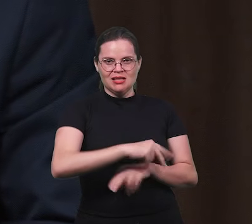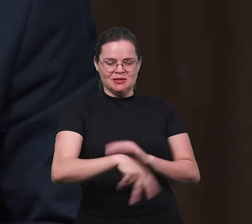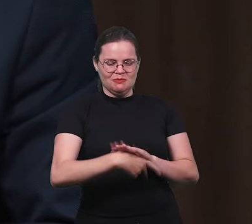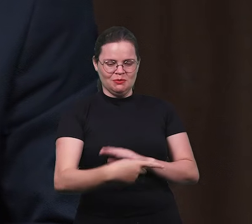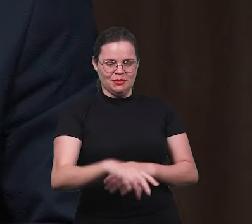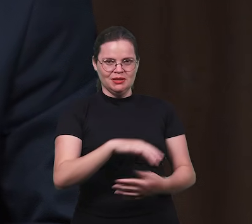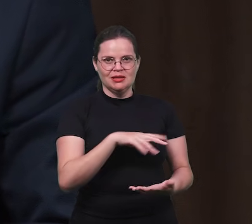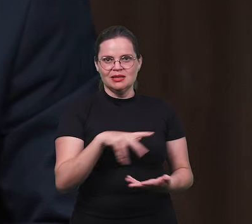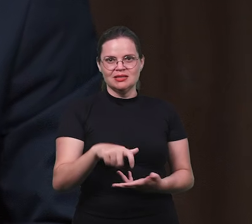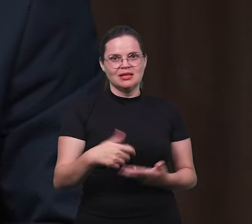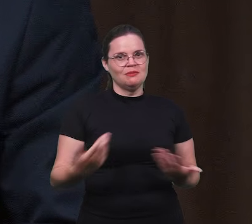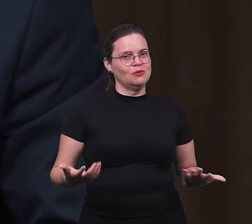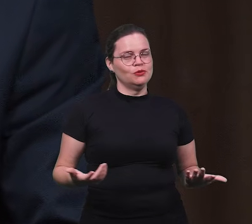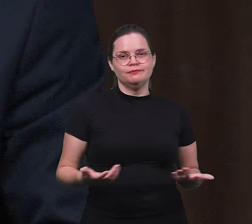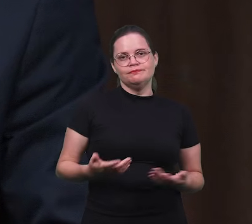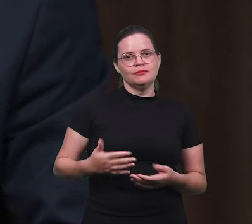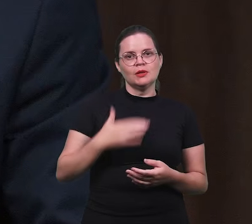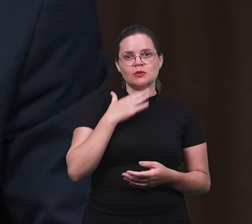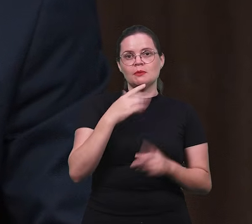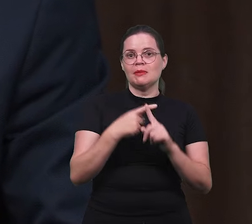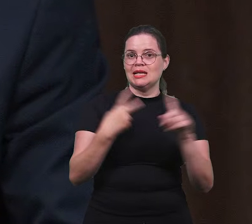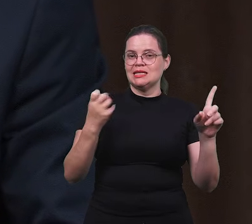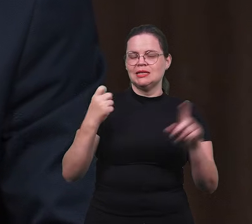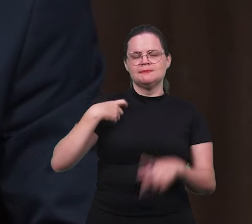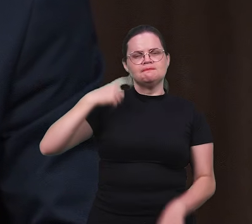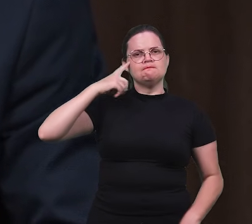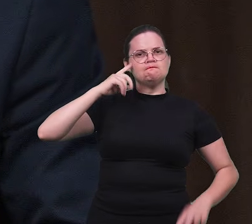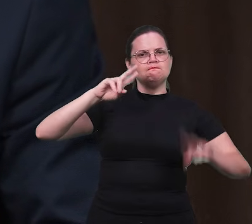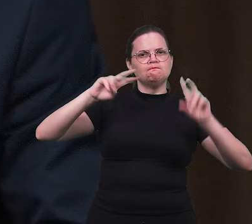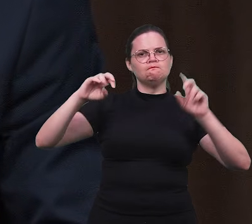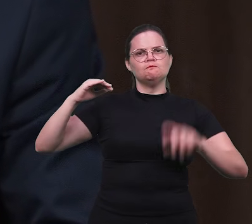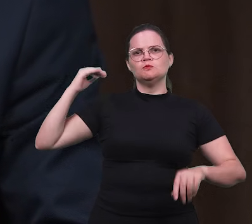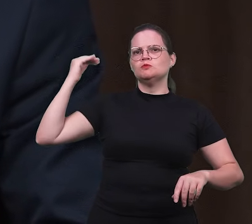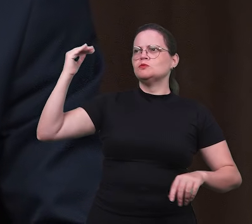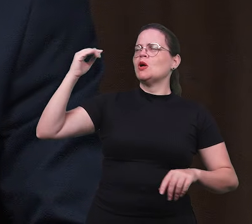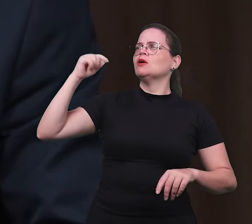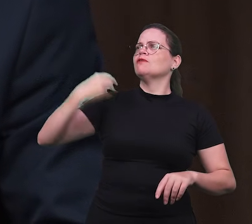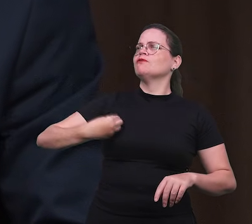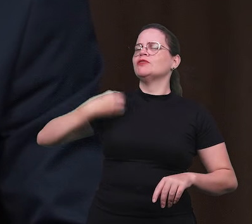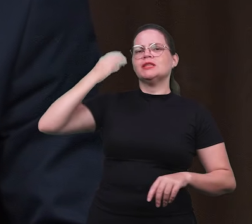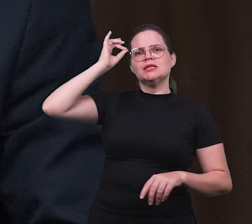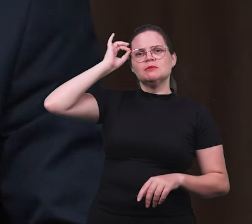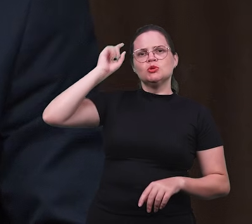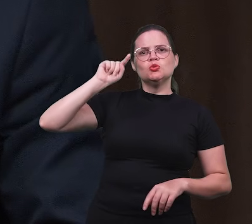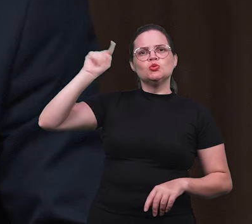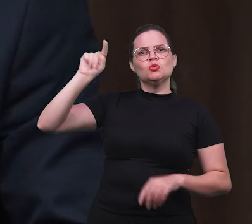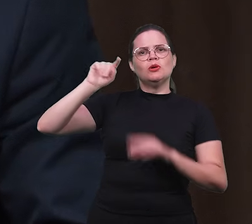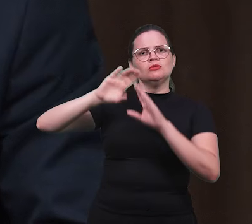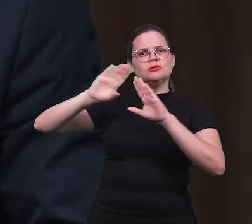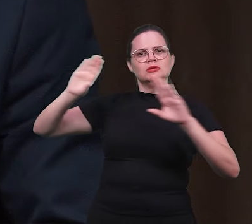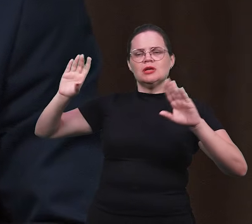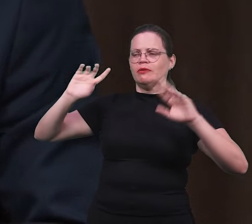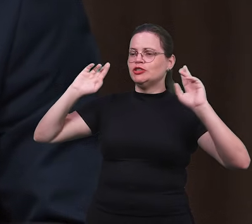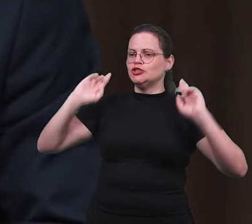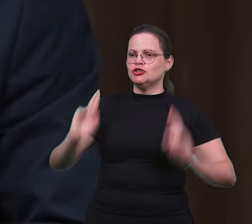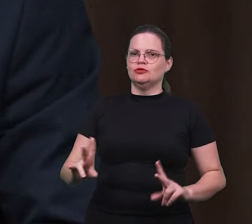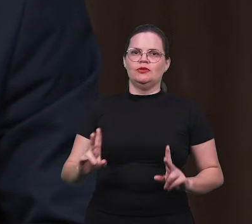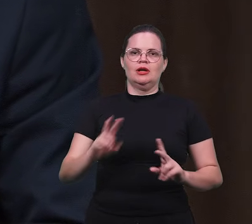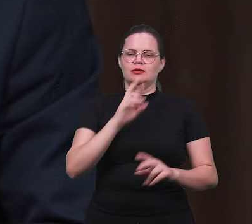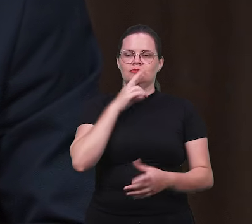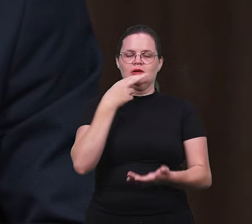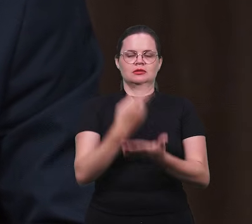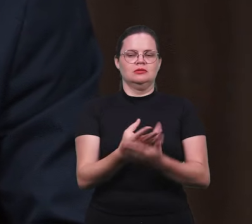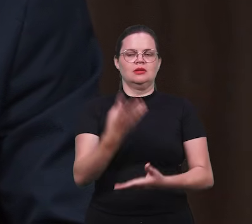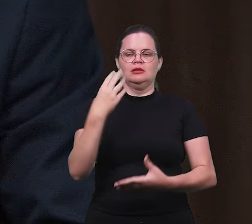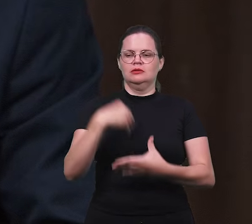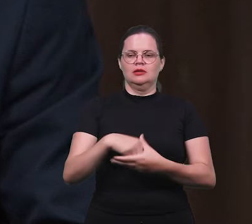agora se a mulher for espiritual, se ela estiver na altura. Uma mulher espiritual faz muita diferença em casa,